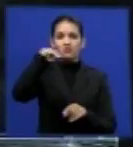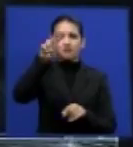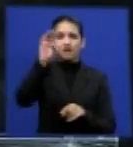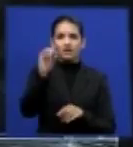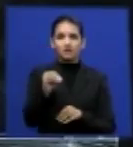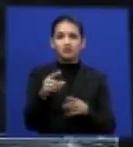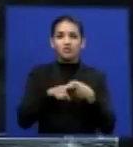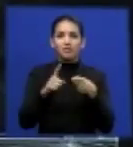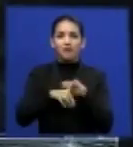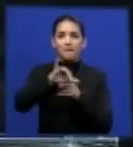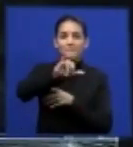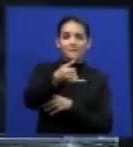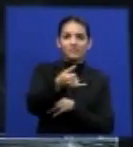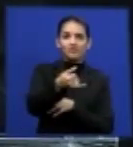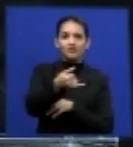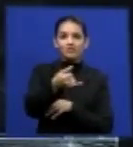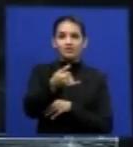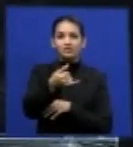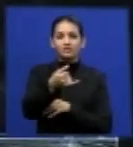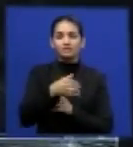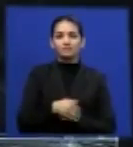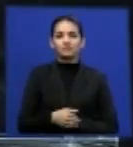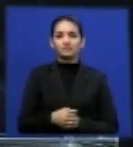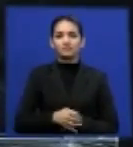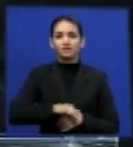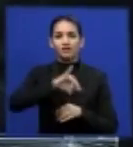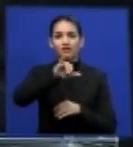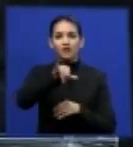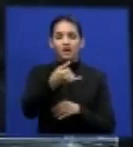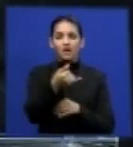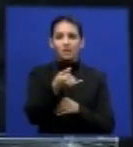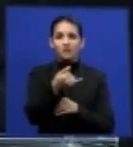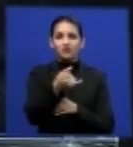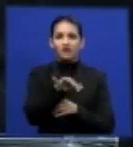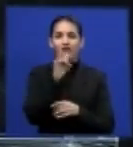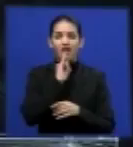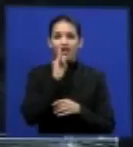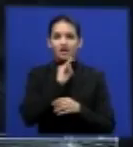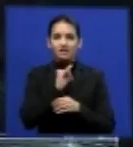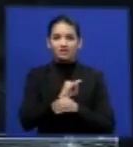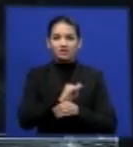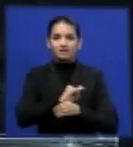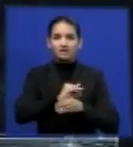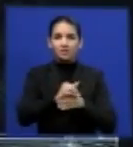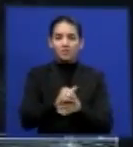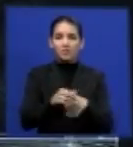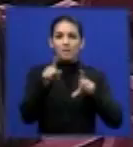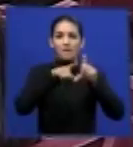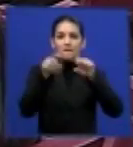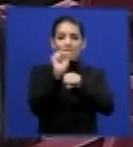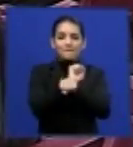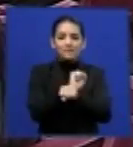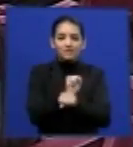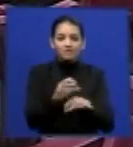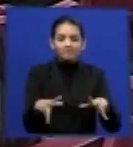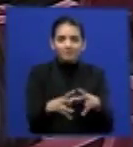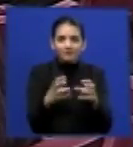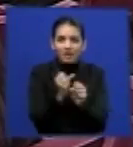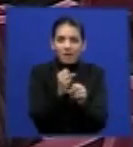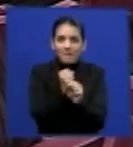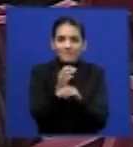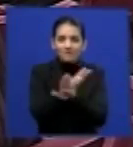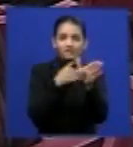do pneu, da massa, e como energético. É